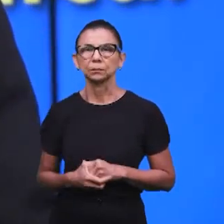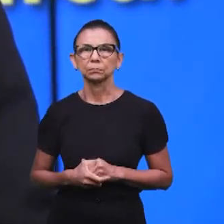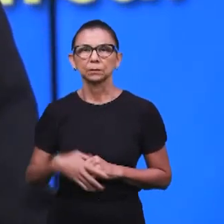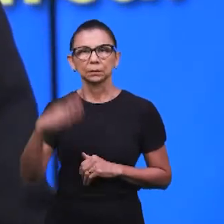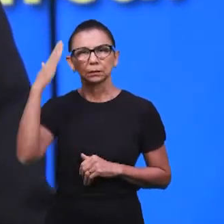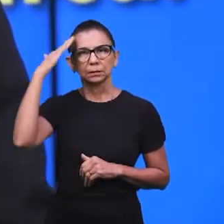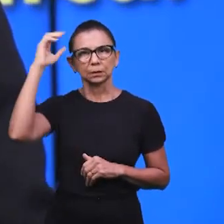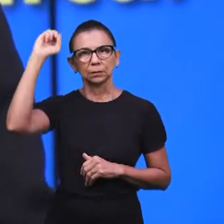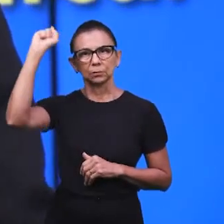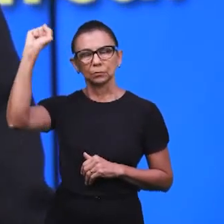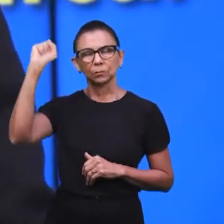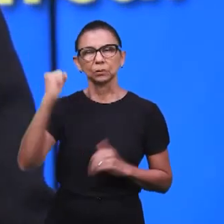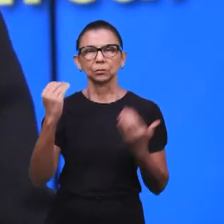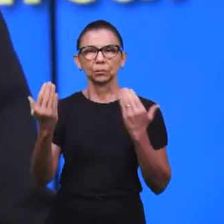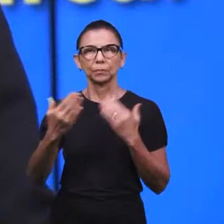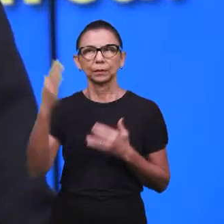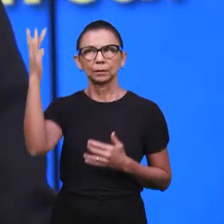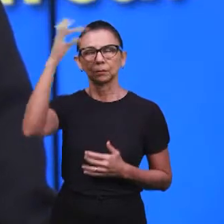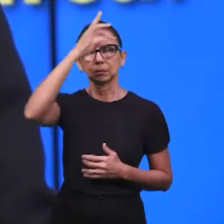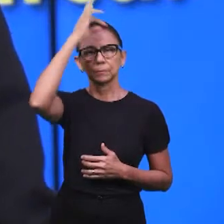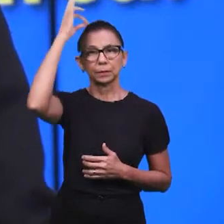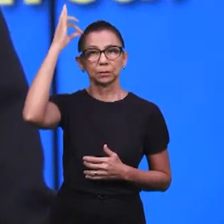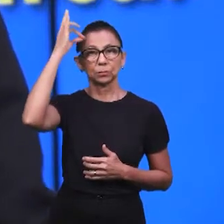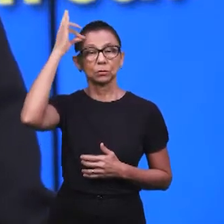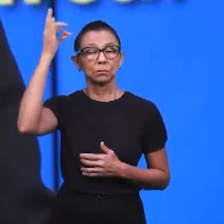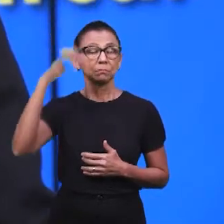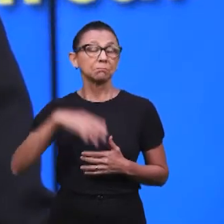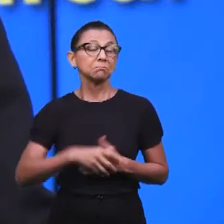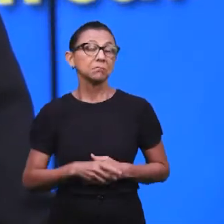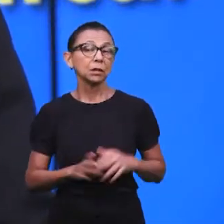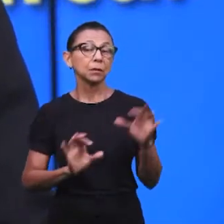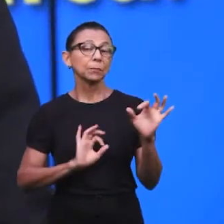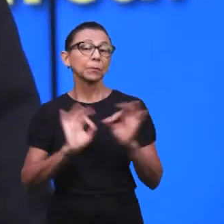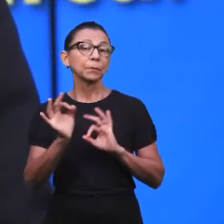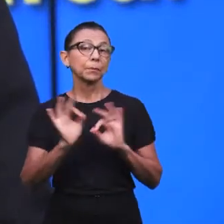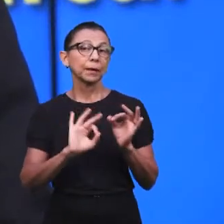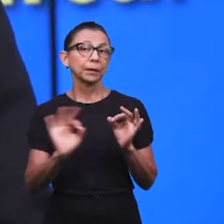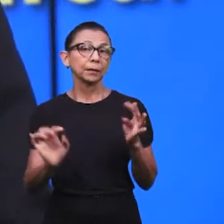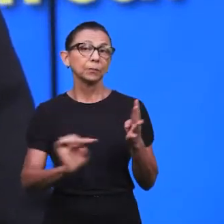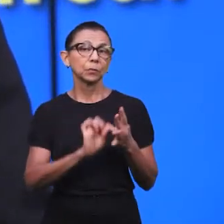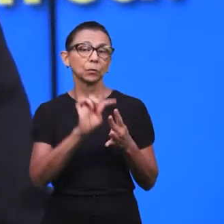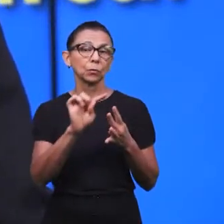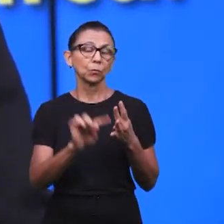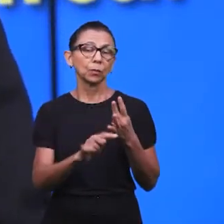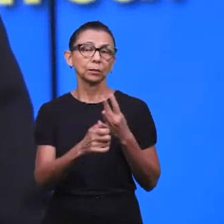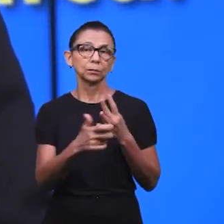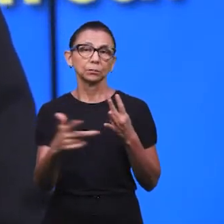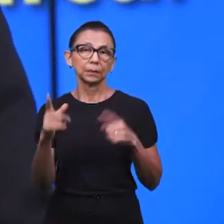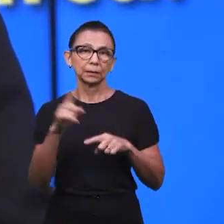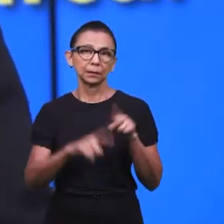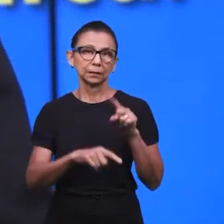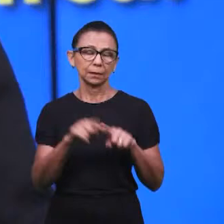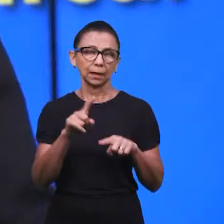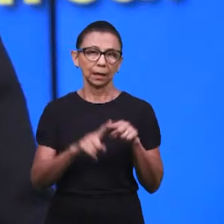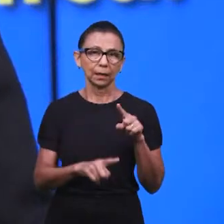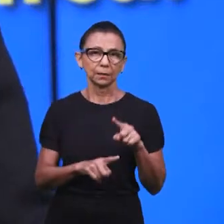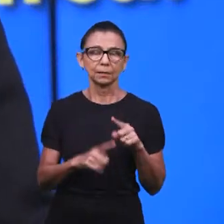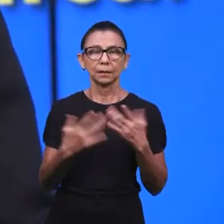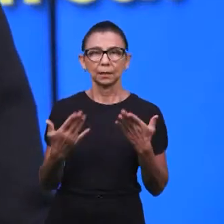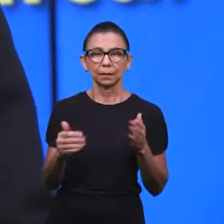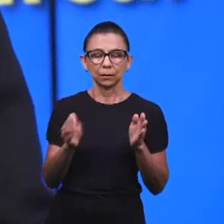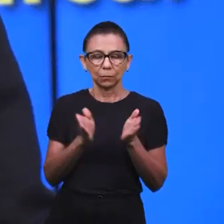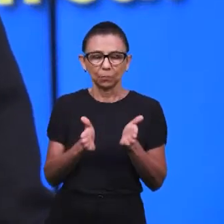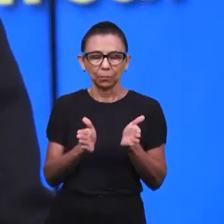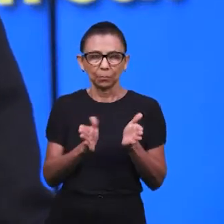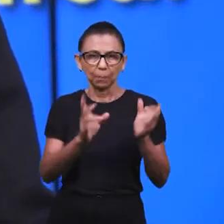é, na tipologia bíblica, é tipo do Espírito Santo. Agora, esse palanquim é feito desses 4 aspectos, né, dessas